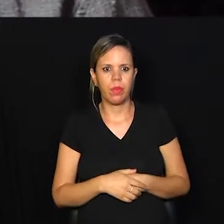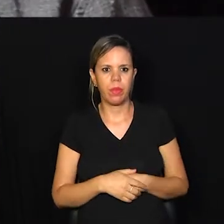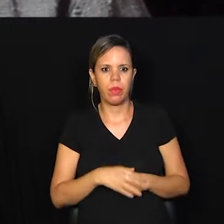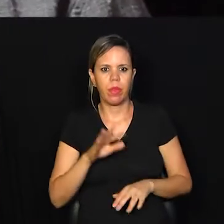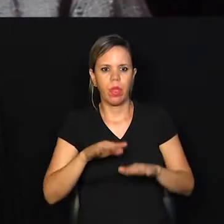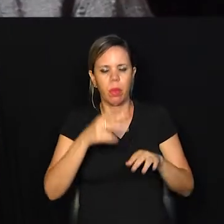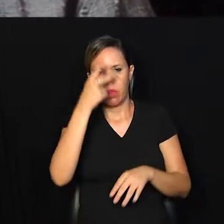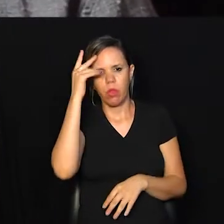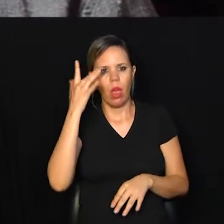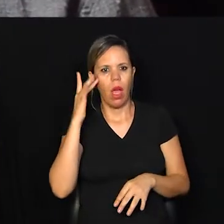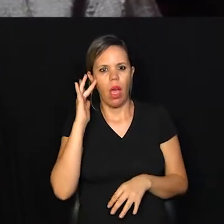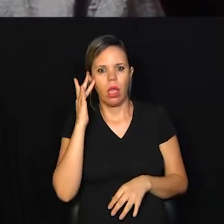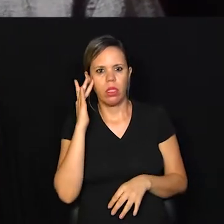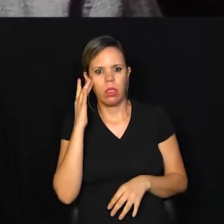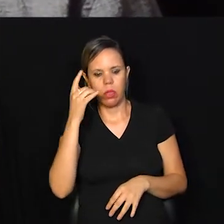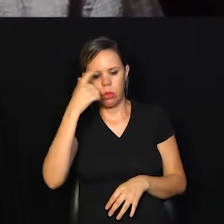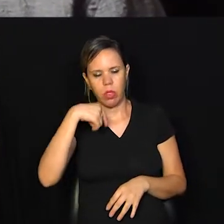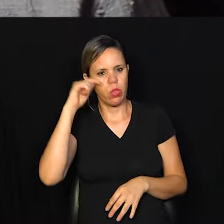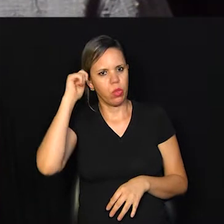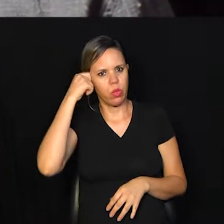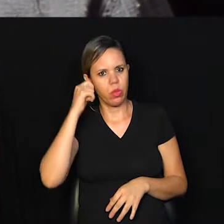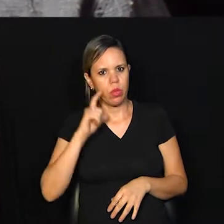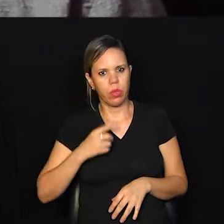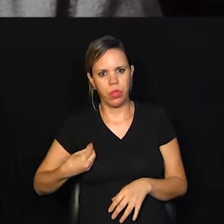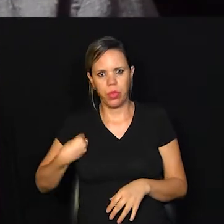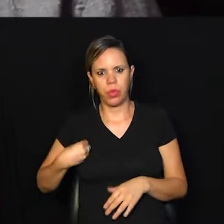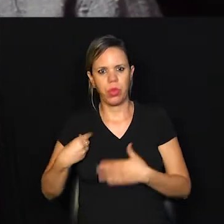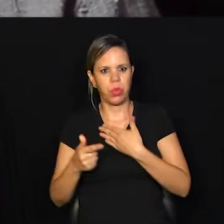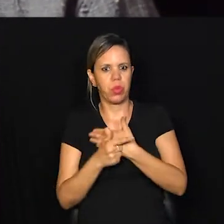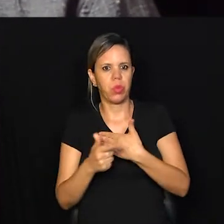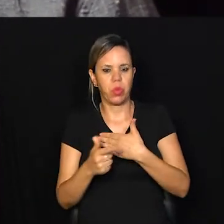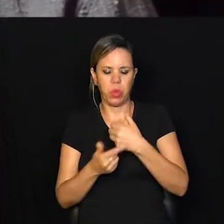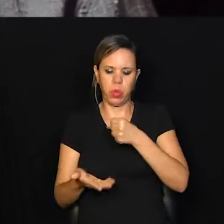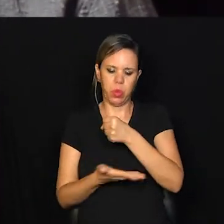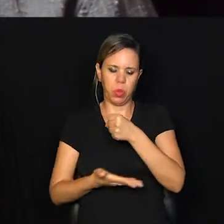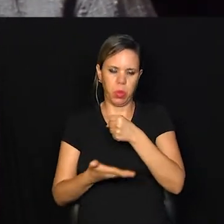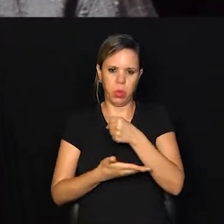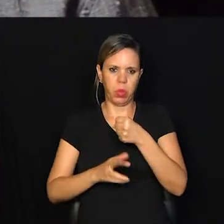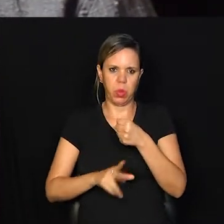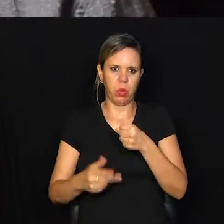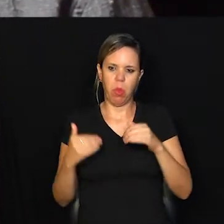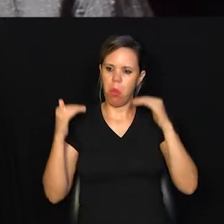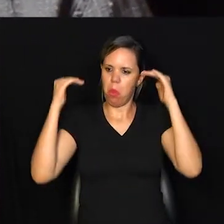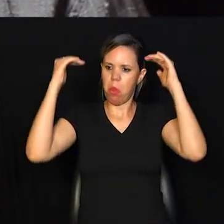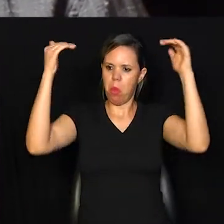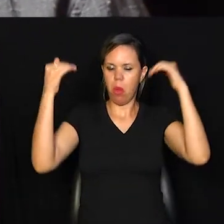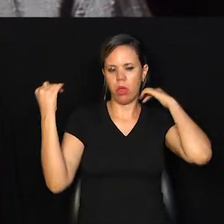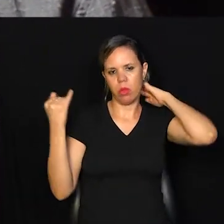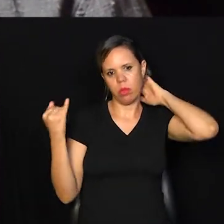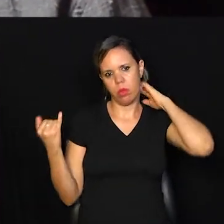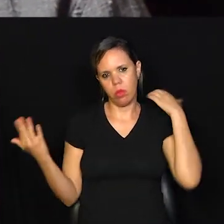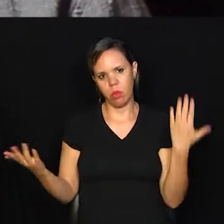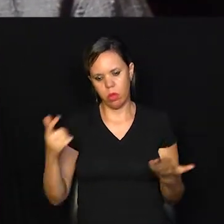Muita gente acha que o negro tem que estar ali num papel secundário e não num papel primário de